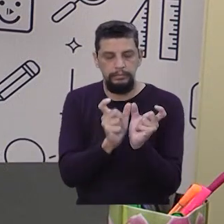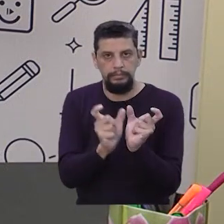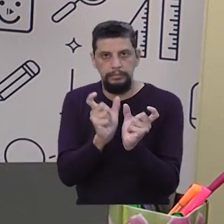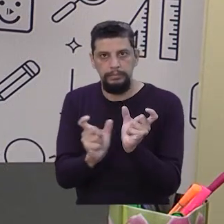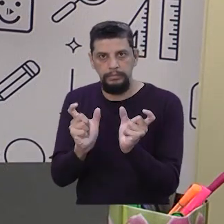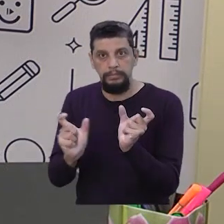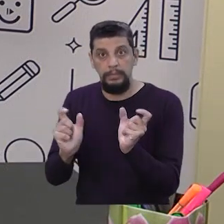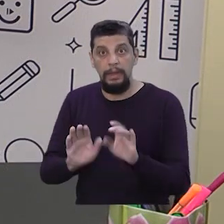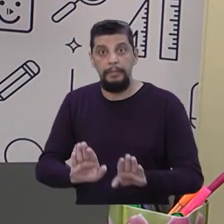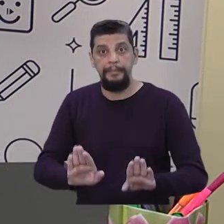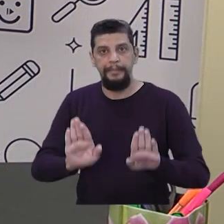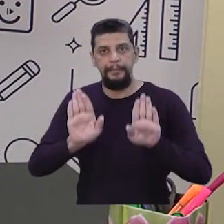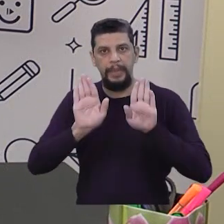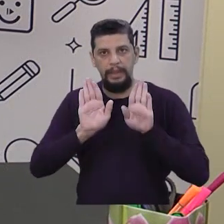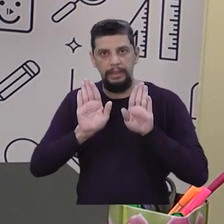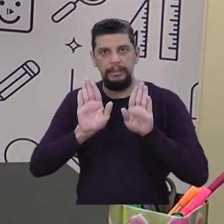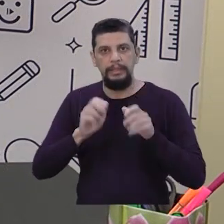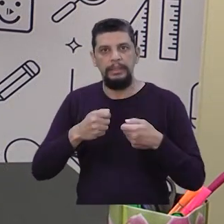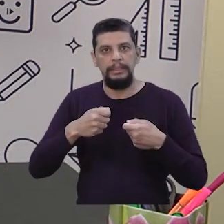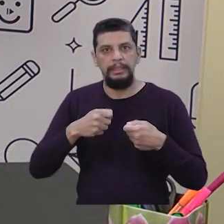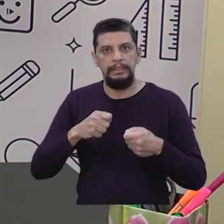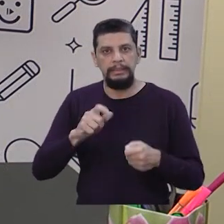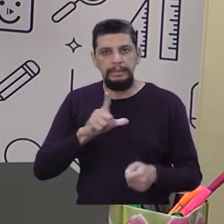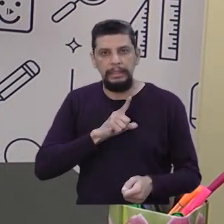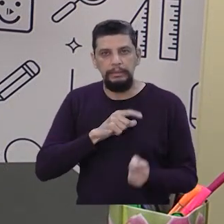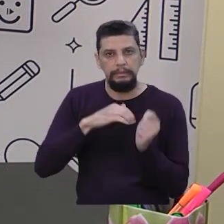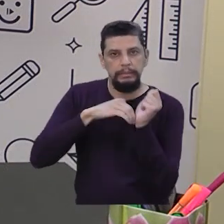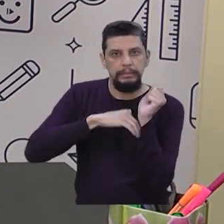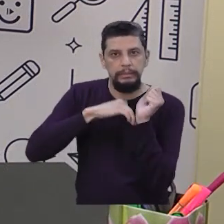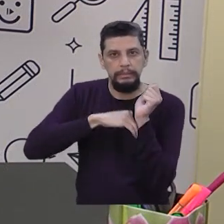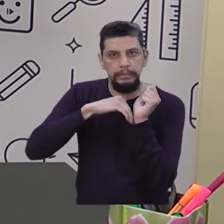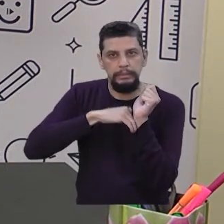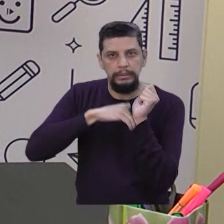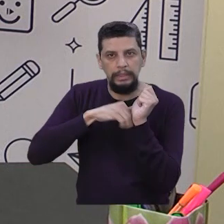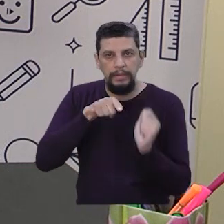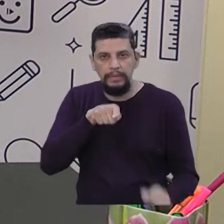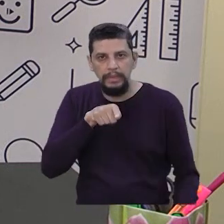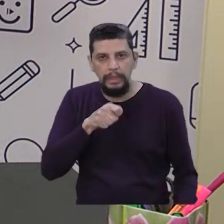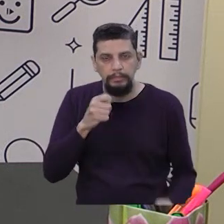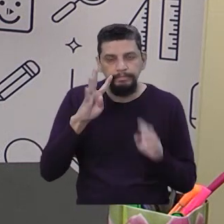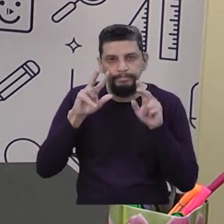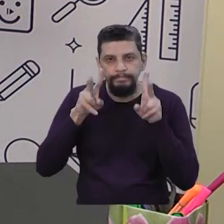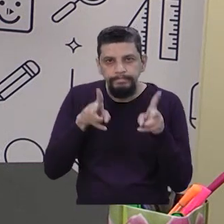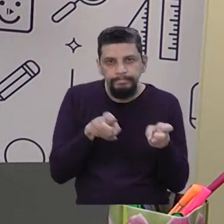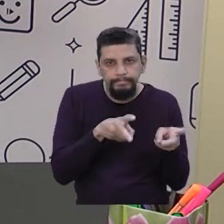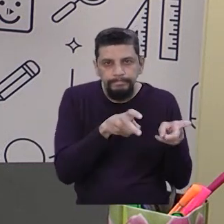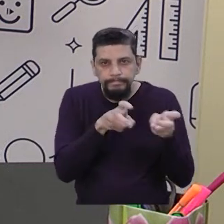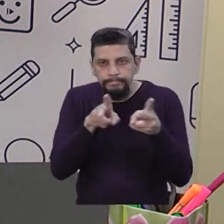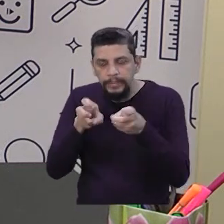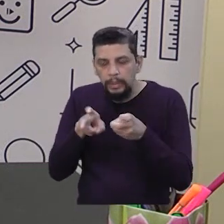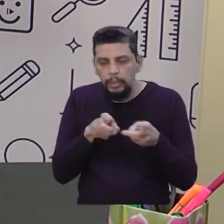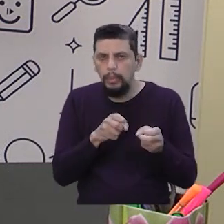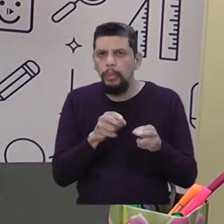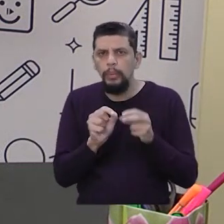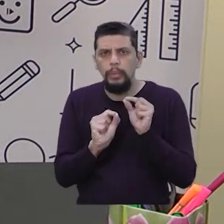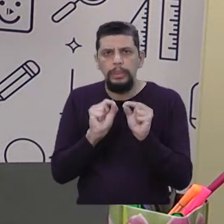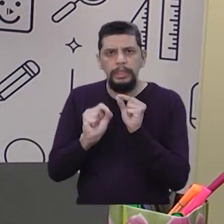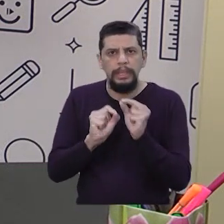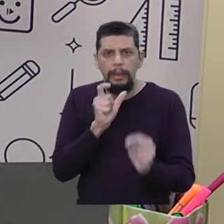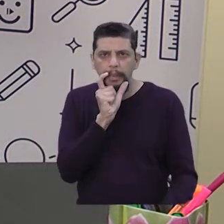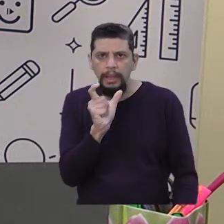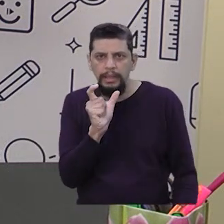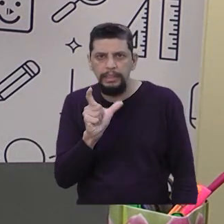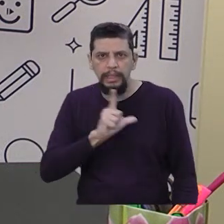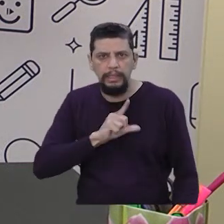sílabas, mas ela tem um segredinho e vocês vão ter que observar o que ela tem de